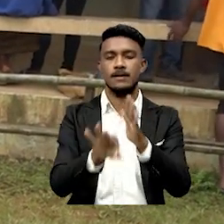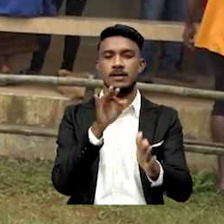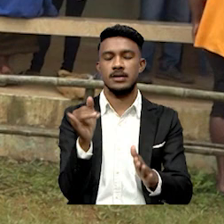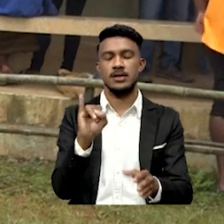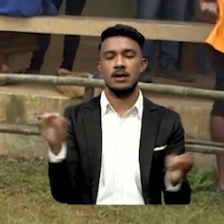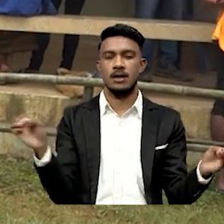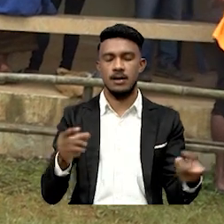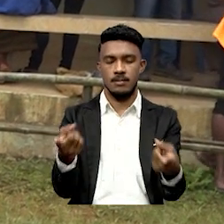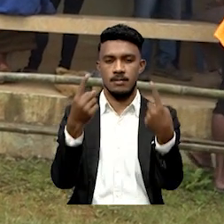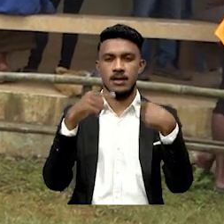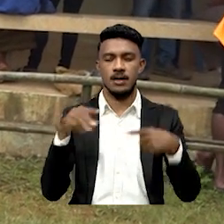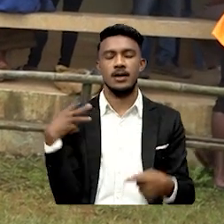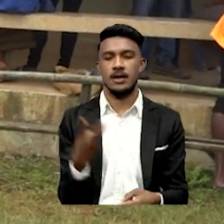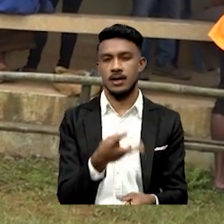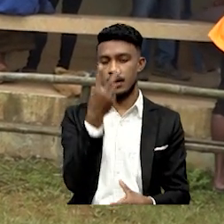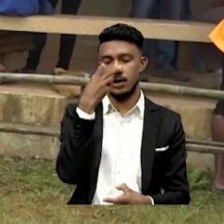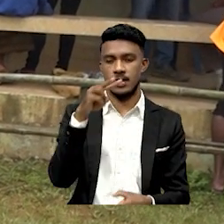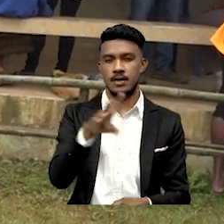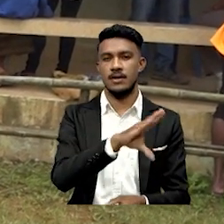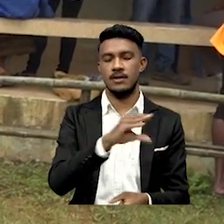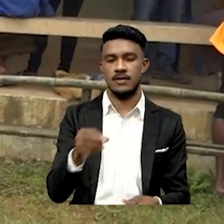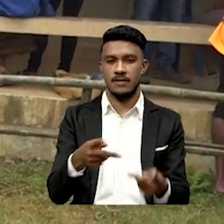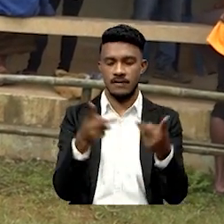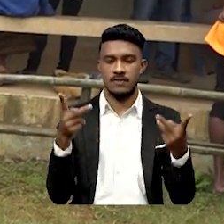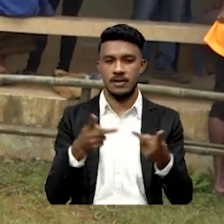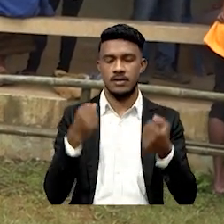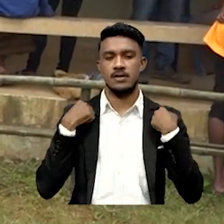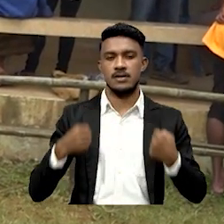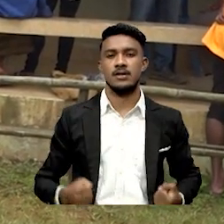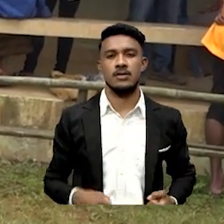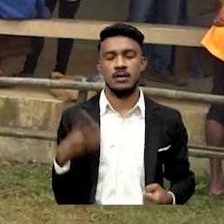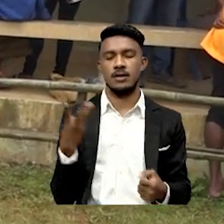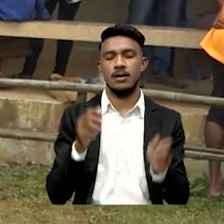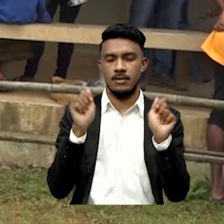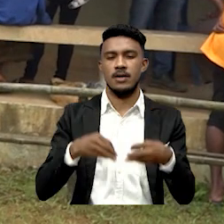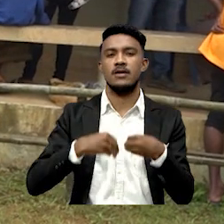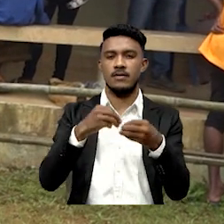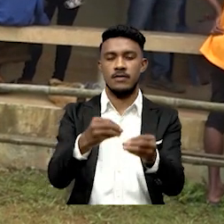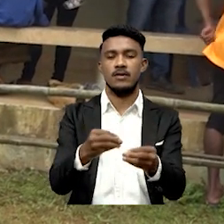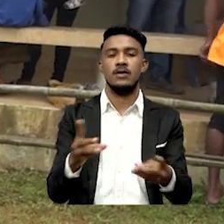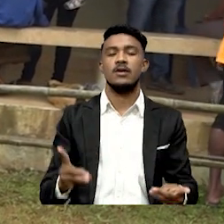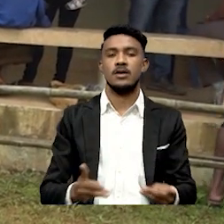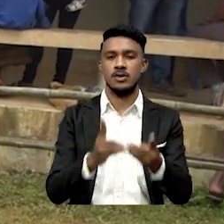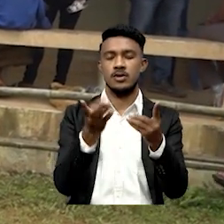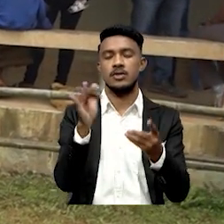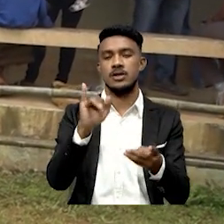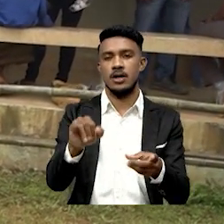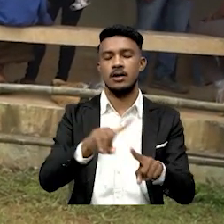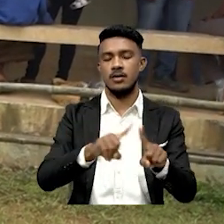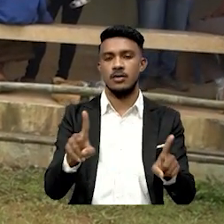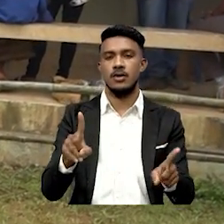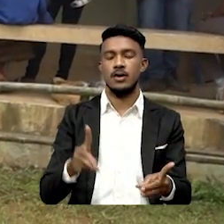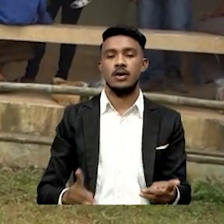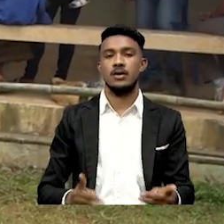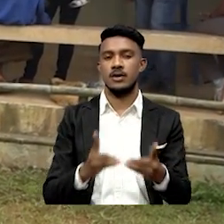maia hoitna area geografi la diak sir la maia be fasil sauri ne ita bele fo tratamento direita basira imos direita ita hare sine